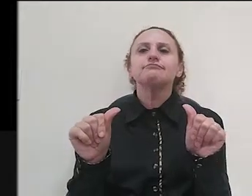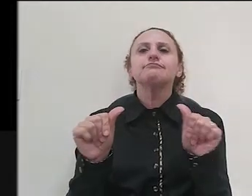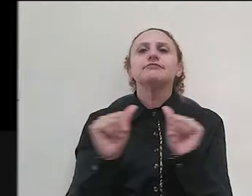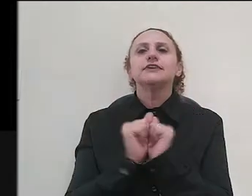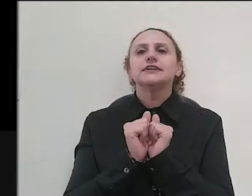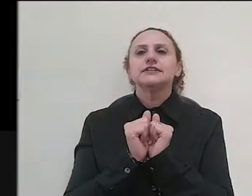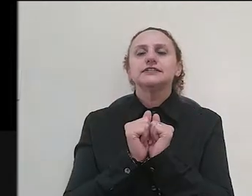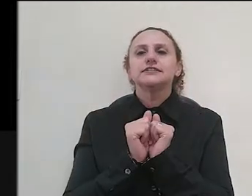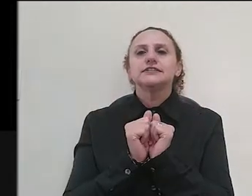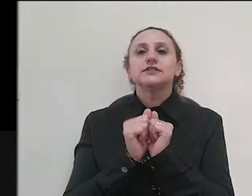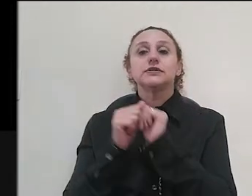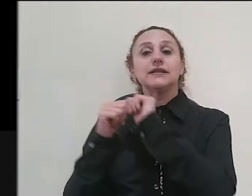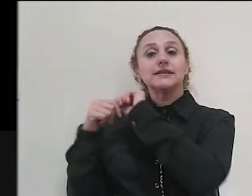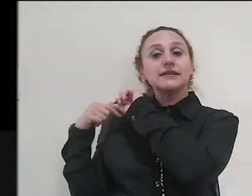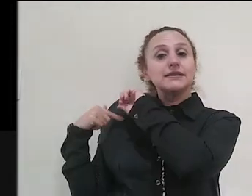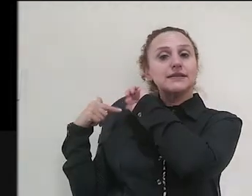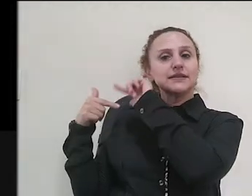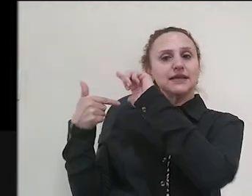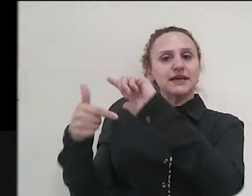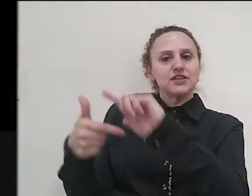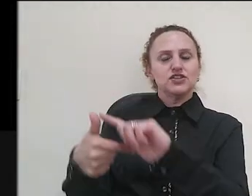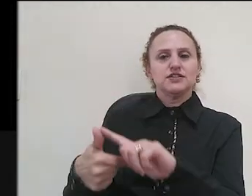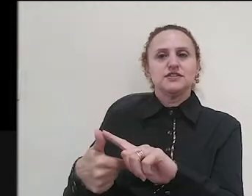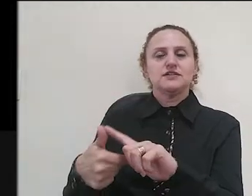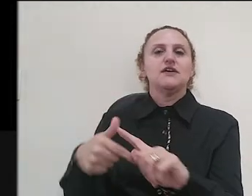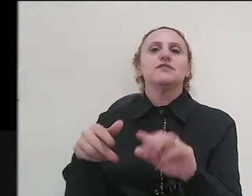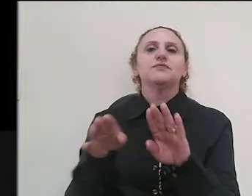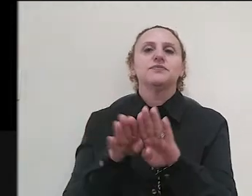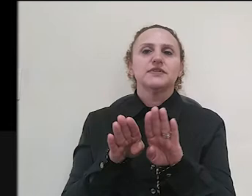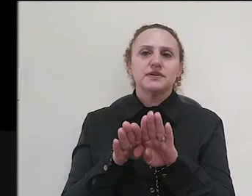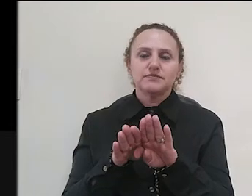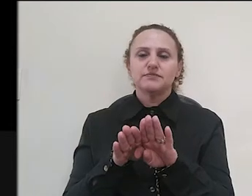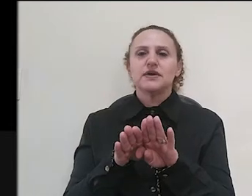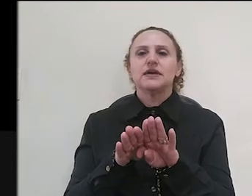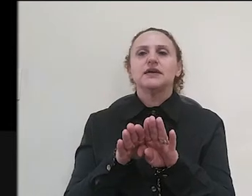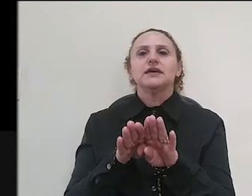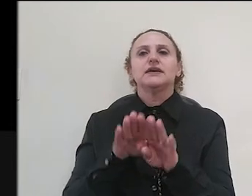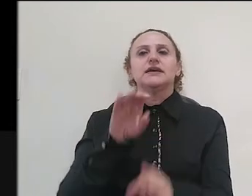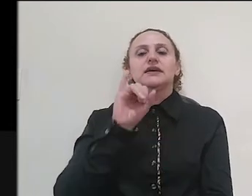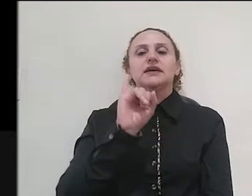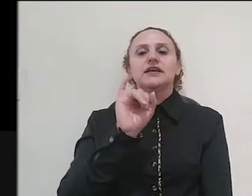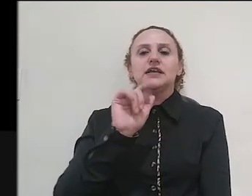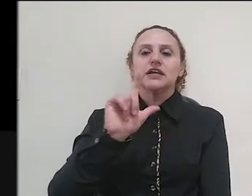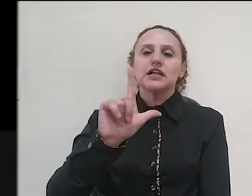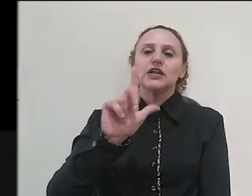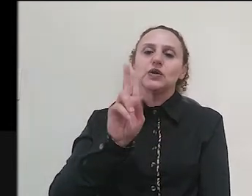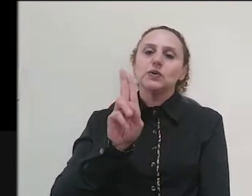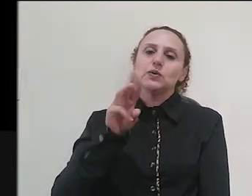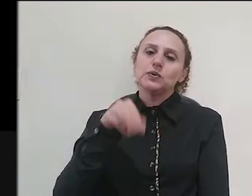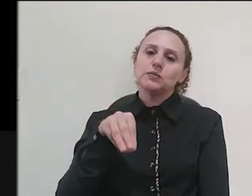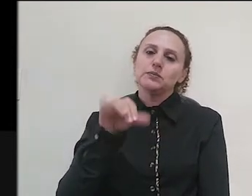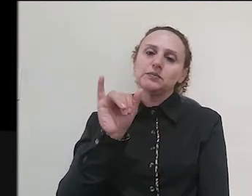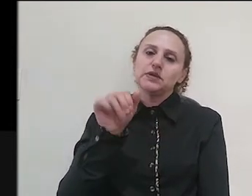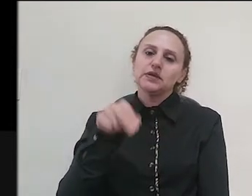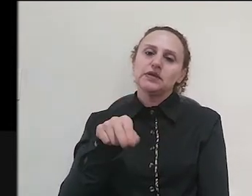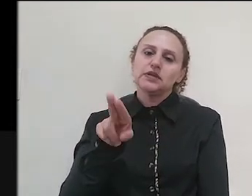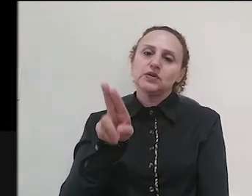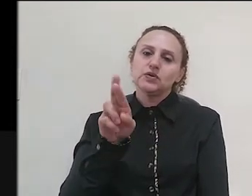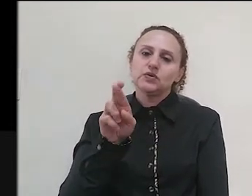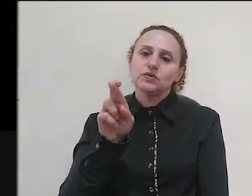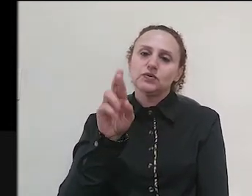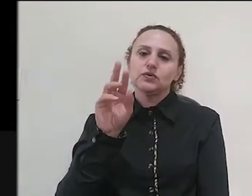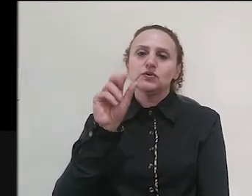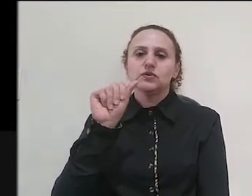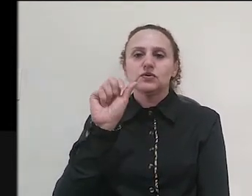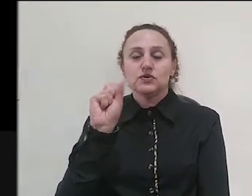que se inicia na Idade Média e que a Lígia Cademartori vai falar é a das iluminuras, do trovadorismo. Então, essa cena